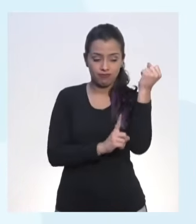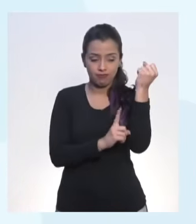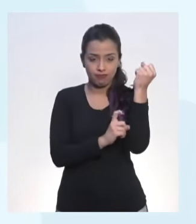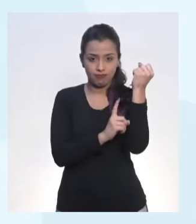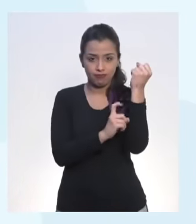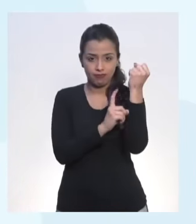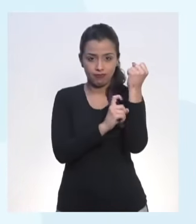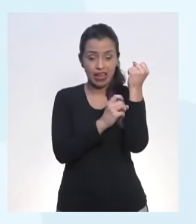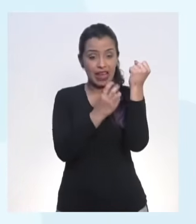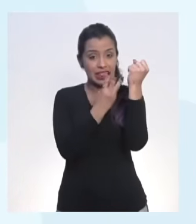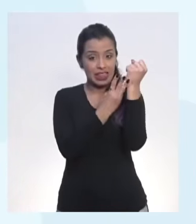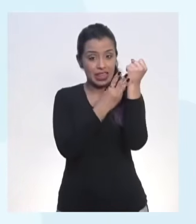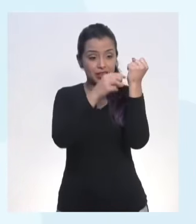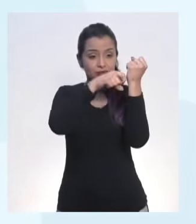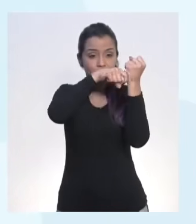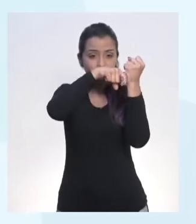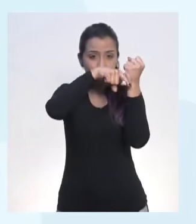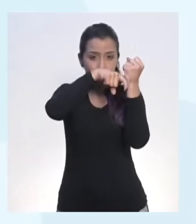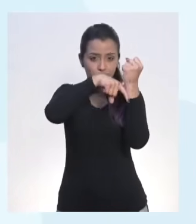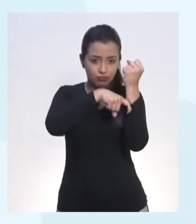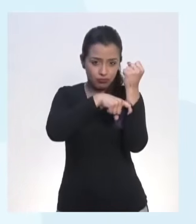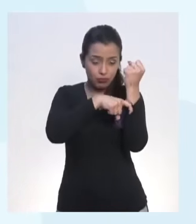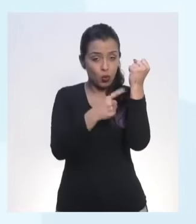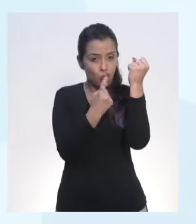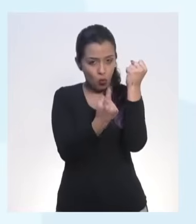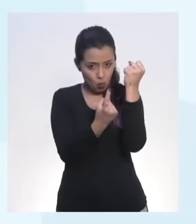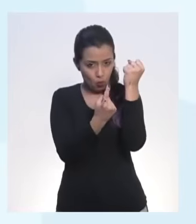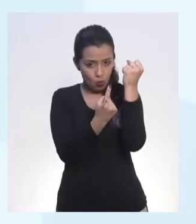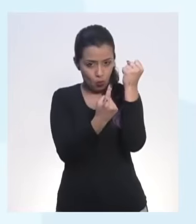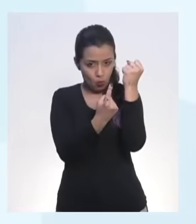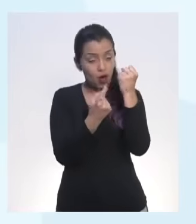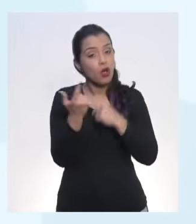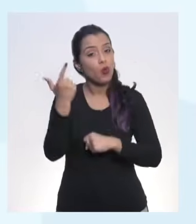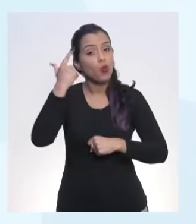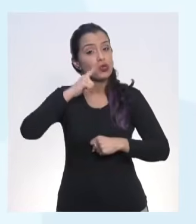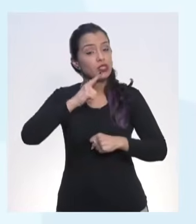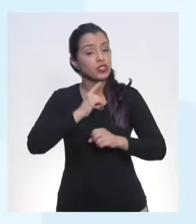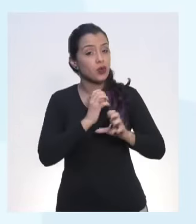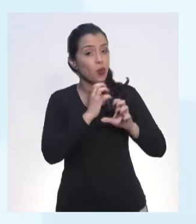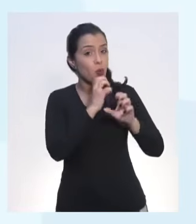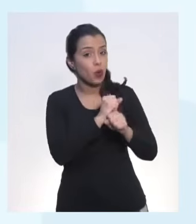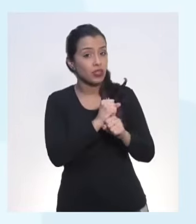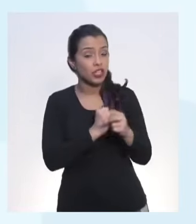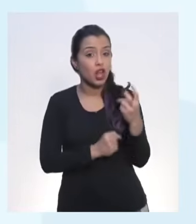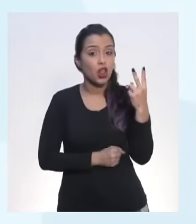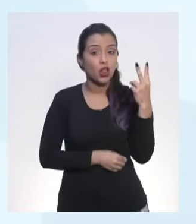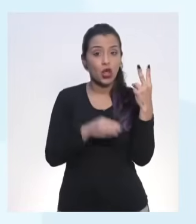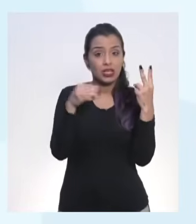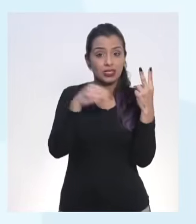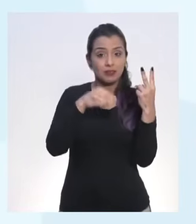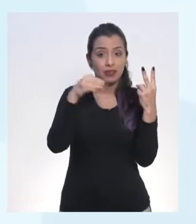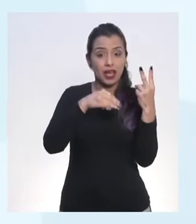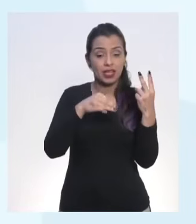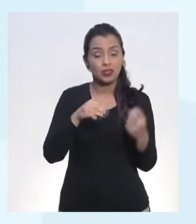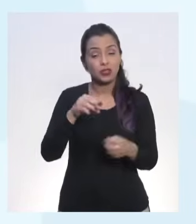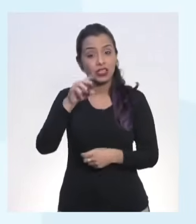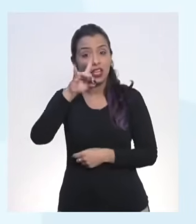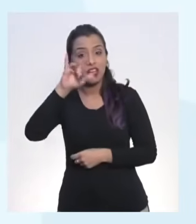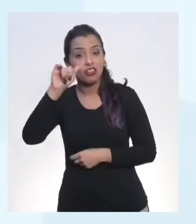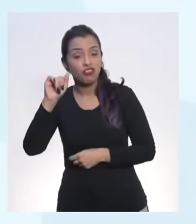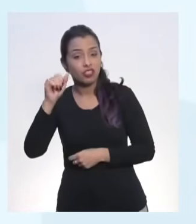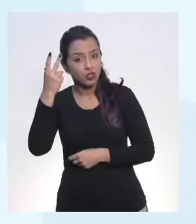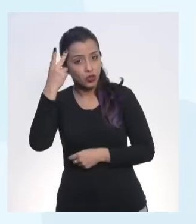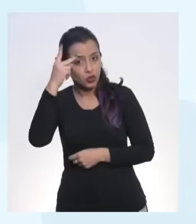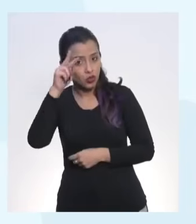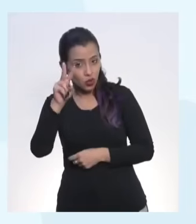cálculo mental, e desce 1. Então, ela conseguiu 2 metros. Em 2 dias. Em 2 dias. E assim sucessivamente.